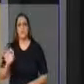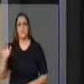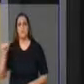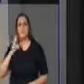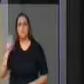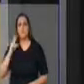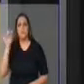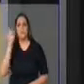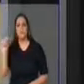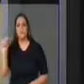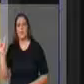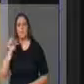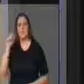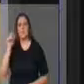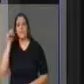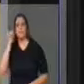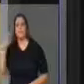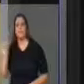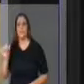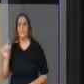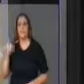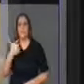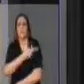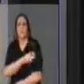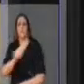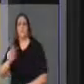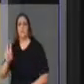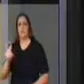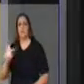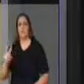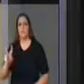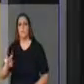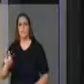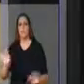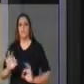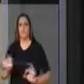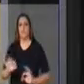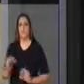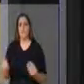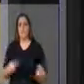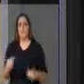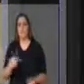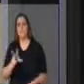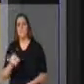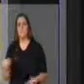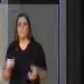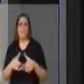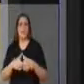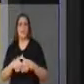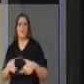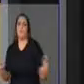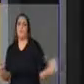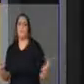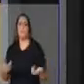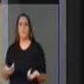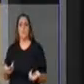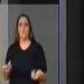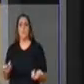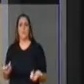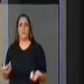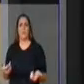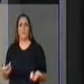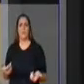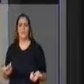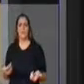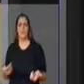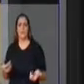da vacina de HPV, nós vamos engrossar essa estatística em menos de 2030, como todo mundo